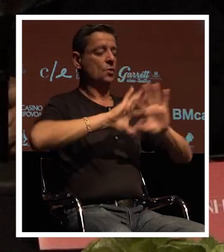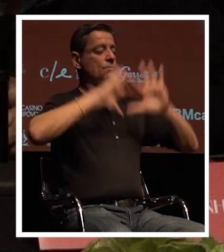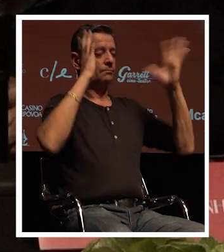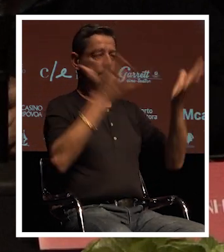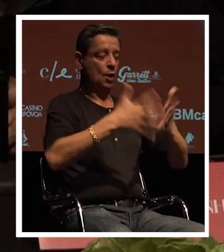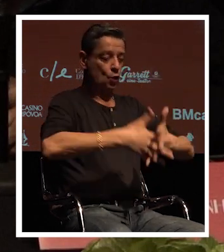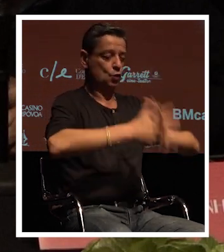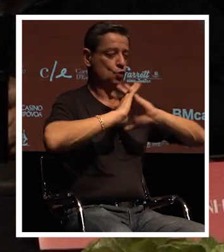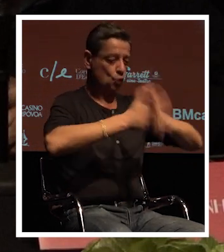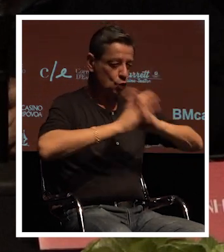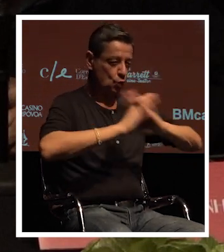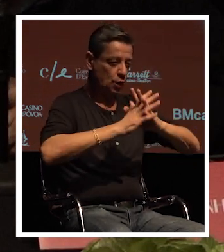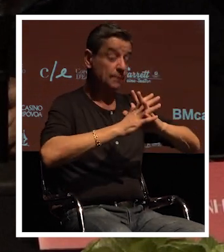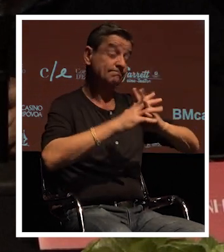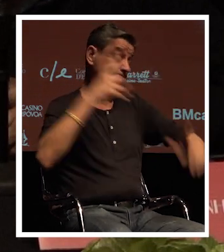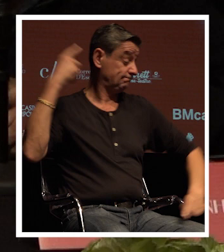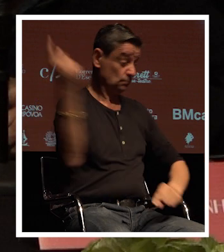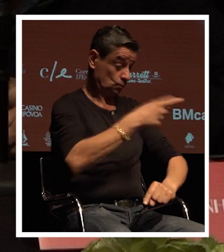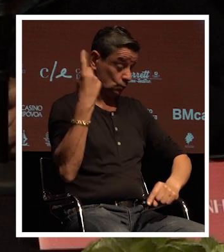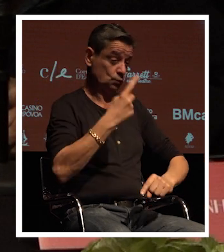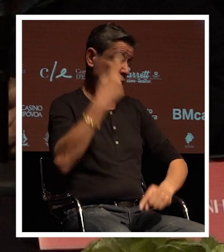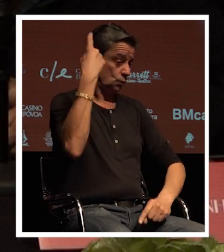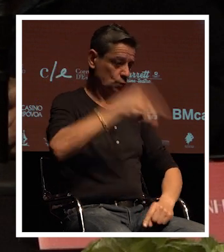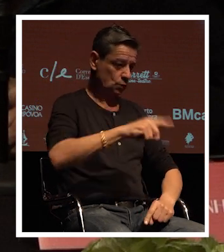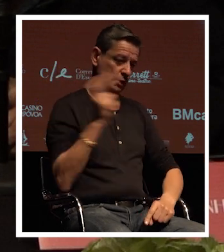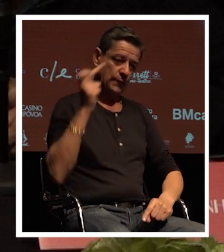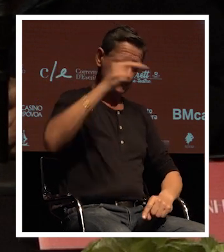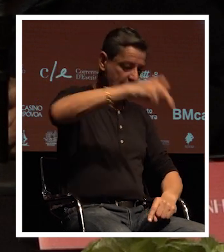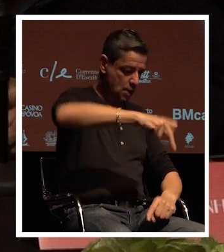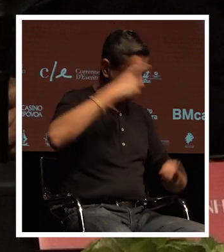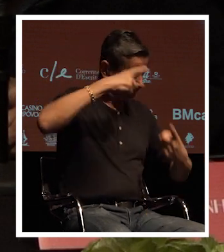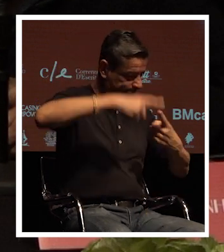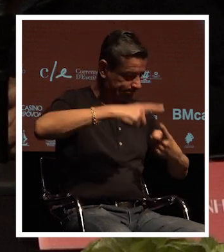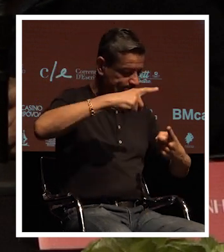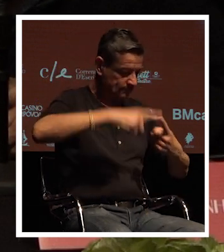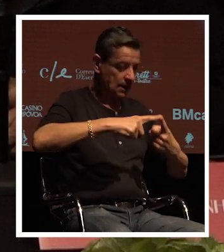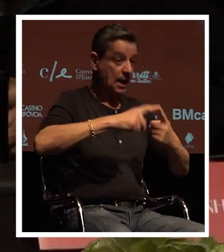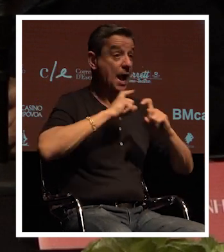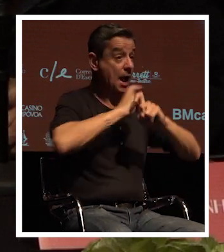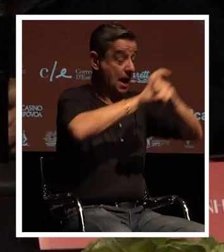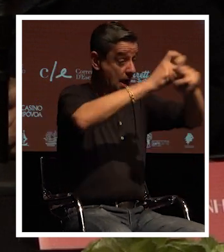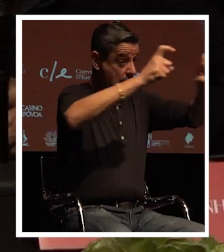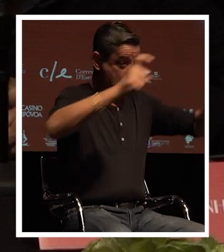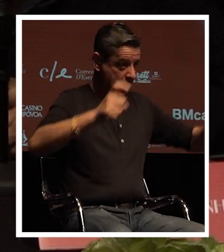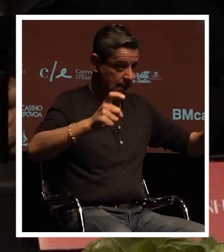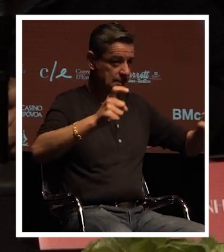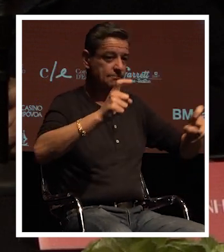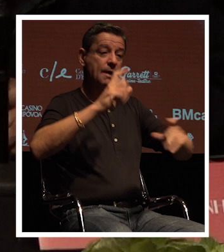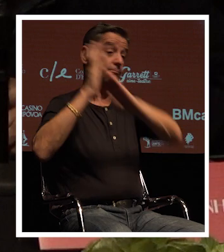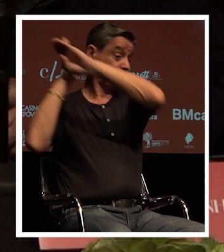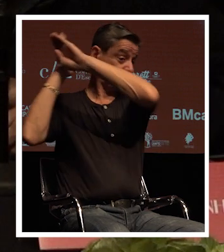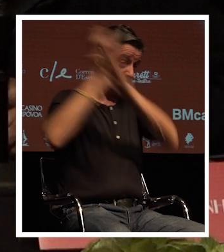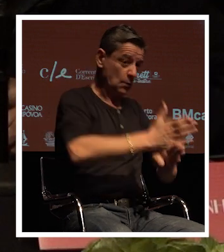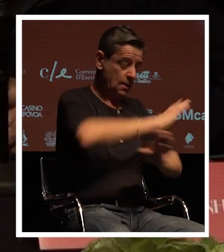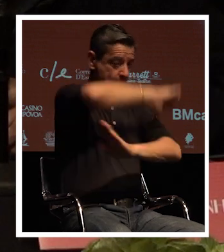estruturam a poeira cósmica que somos venho com o intuito de nos alertar para as machadadas